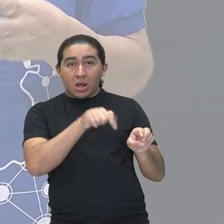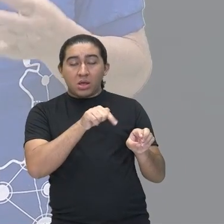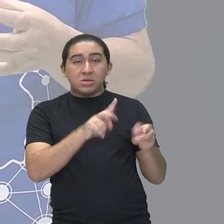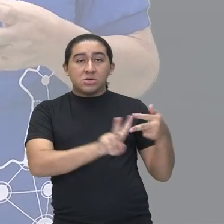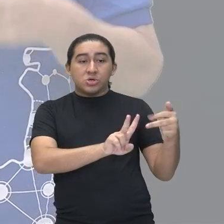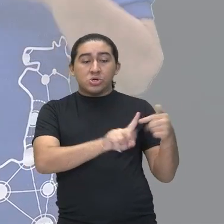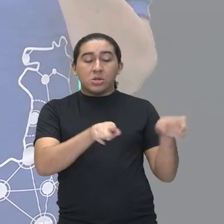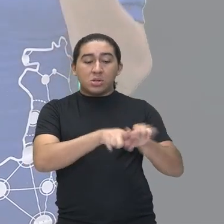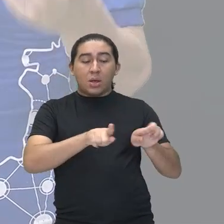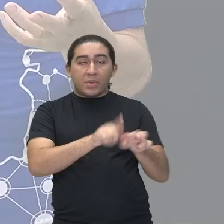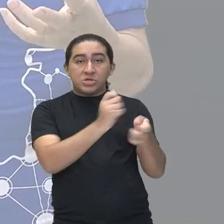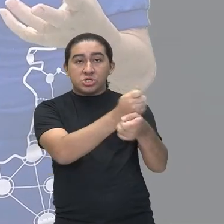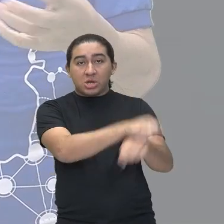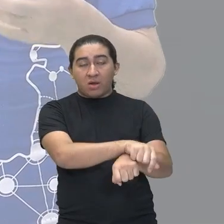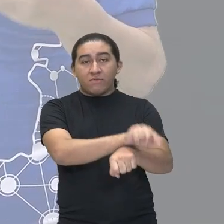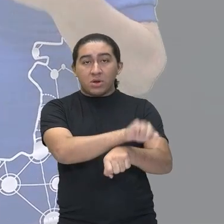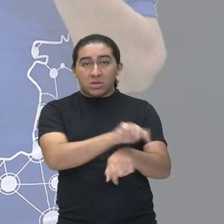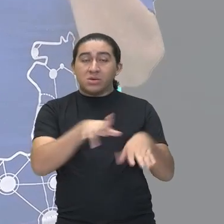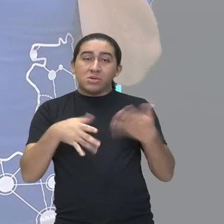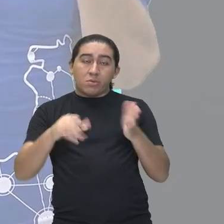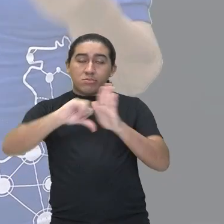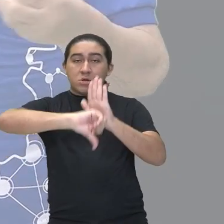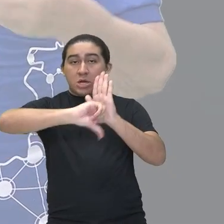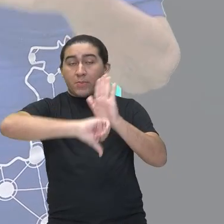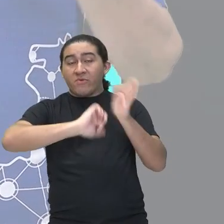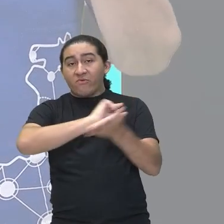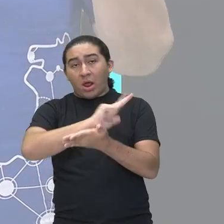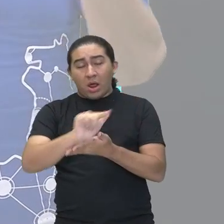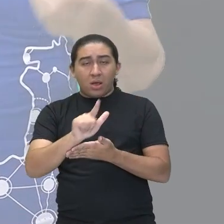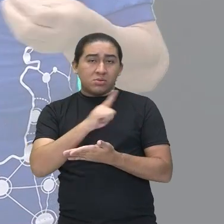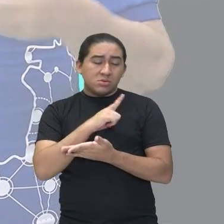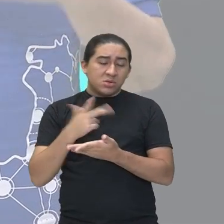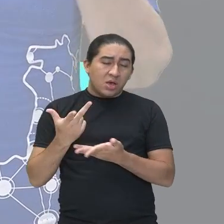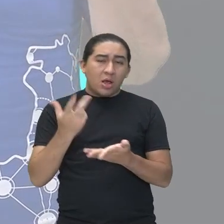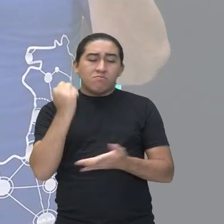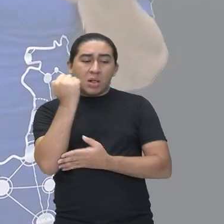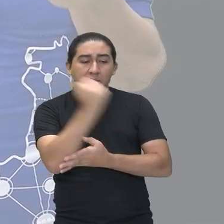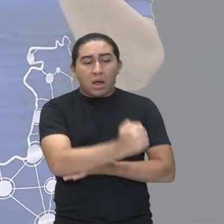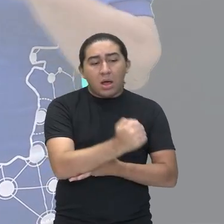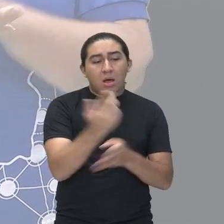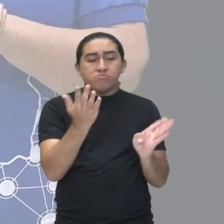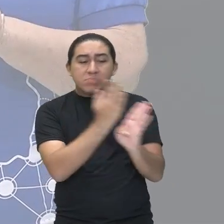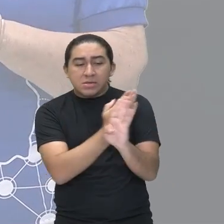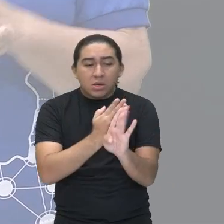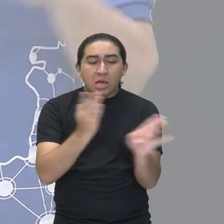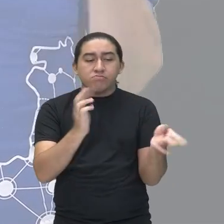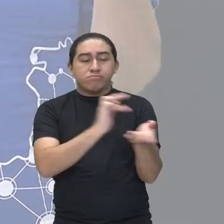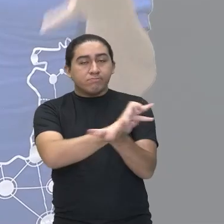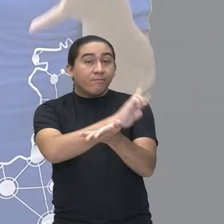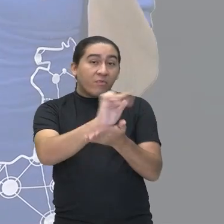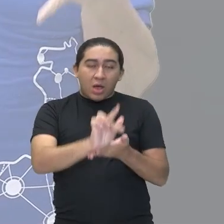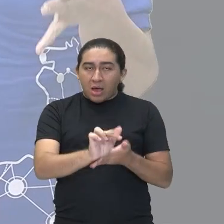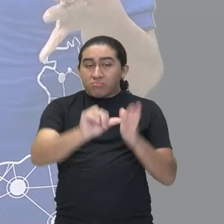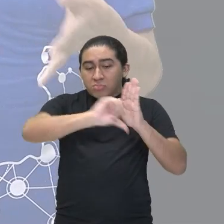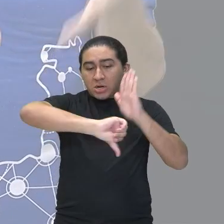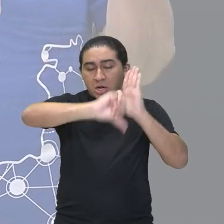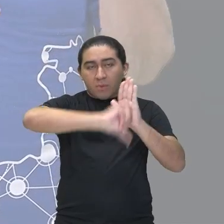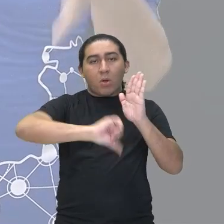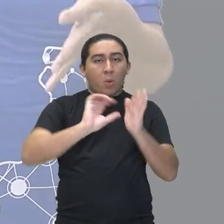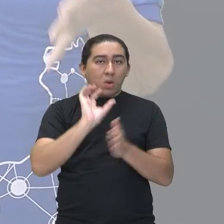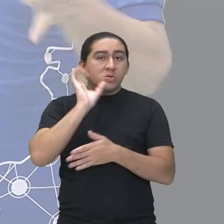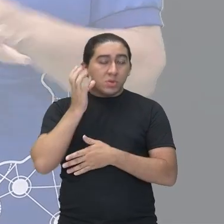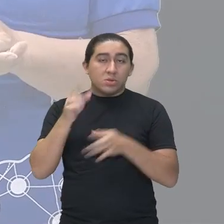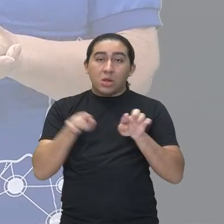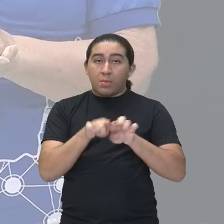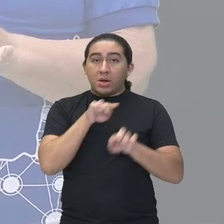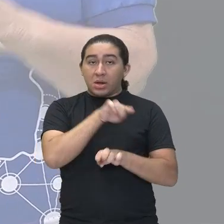né? Então, eles cometeram crimes, eles abusaram, mataram, perseguiram os indígenas, os povos originários que